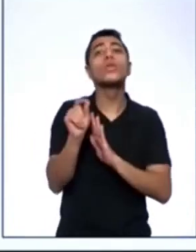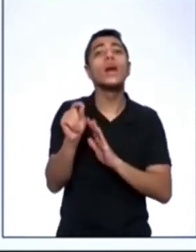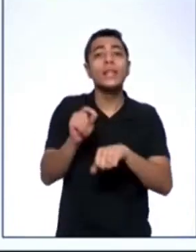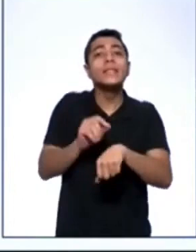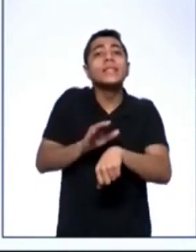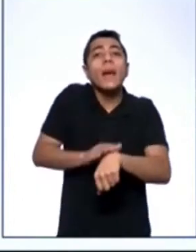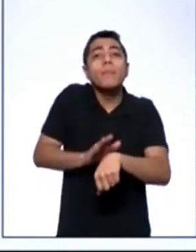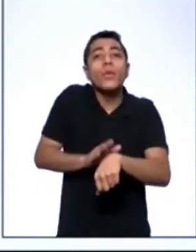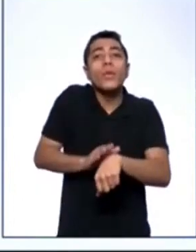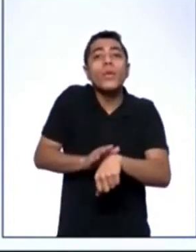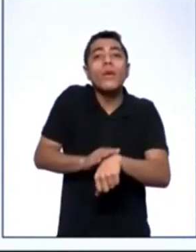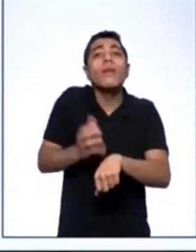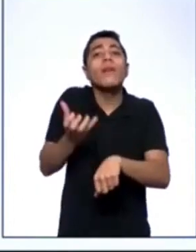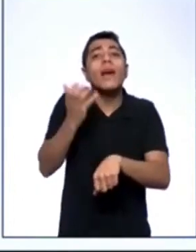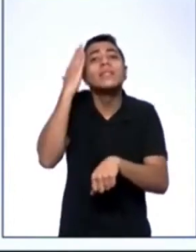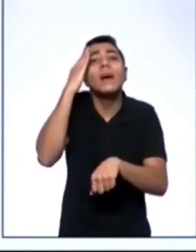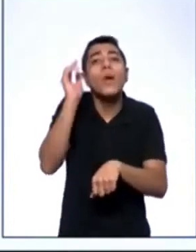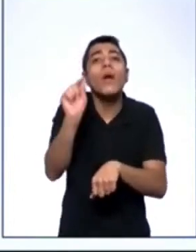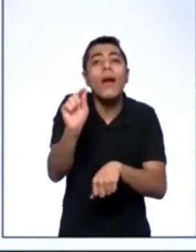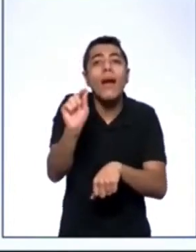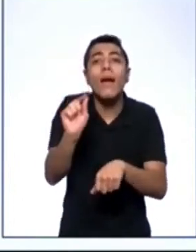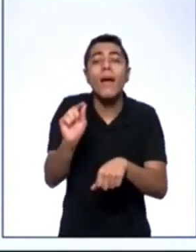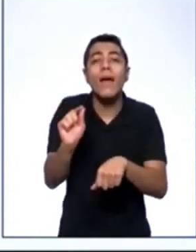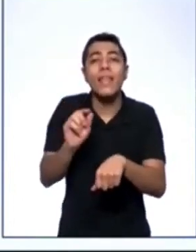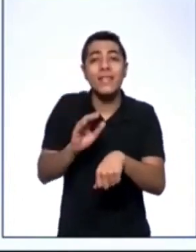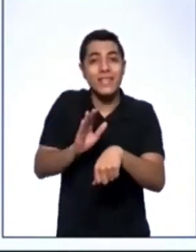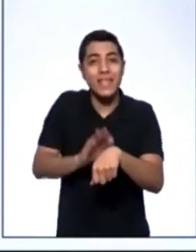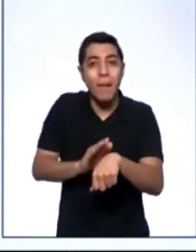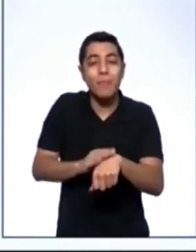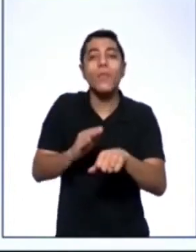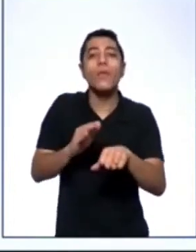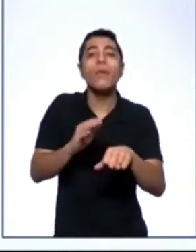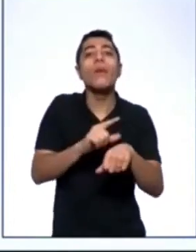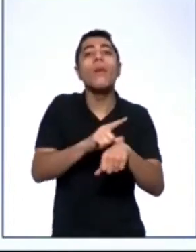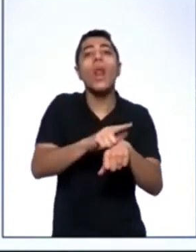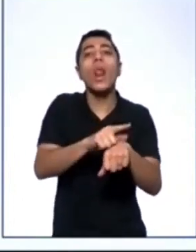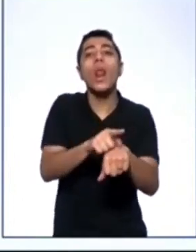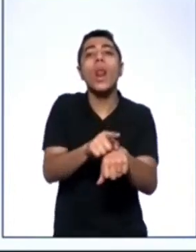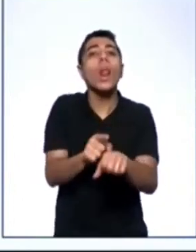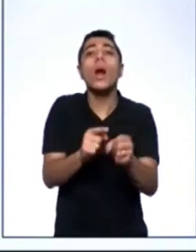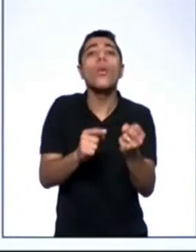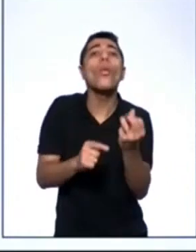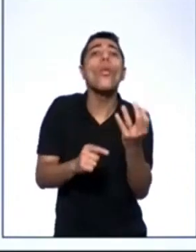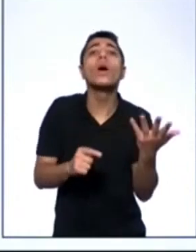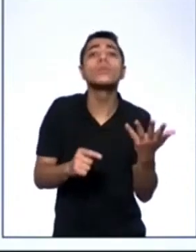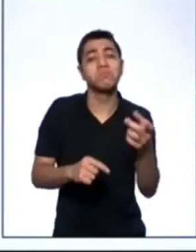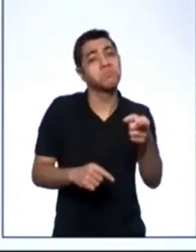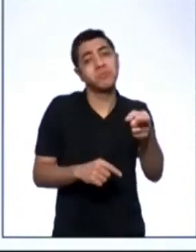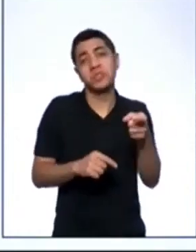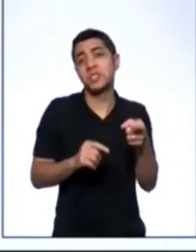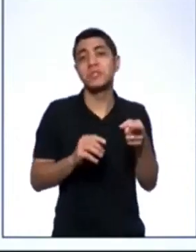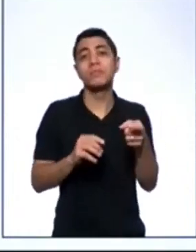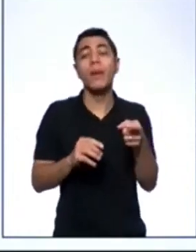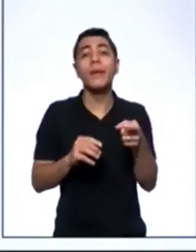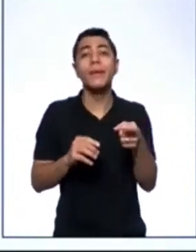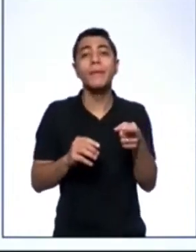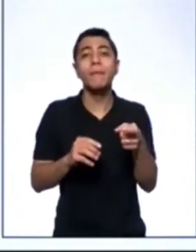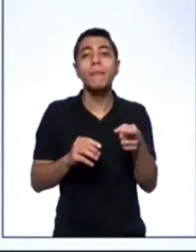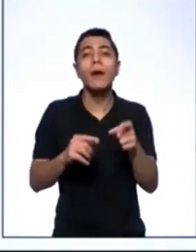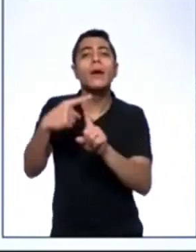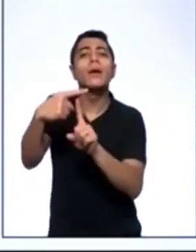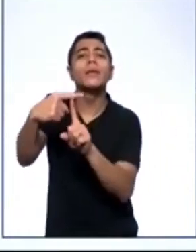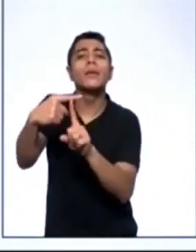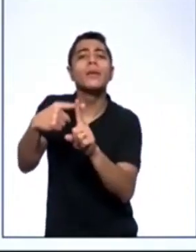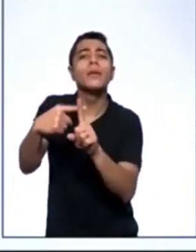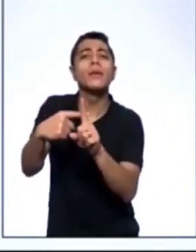- 18 tá uma pergunta calcule x e ele quer que o y a temperatura seja menos 18 beleza